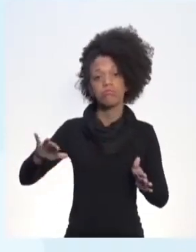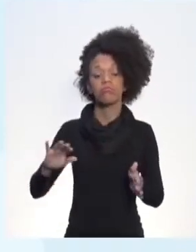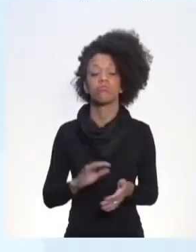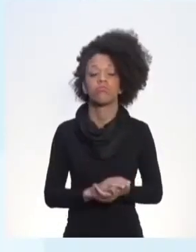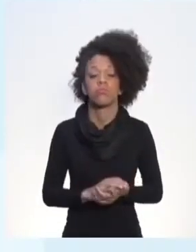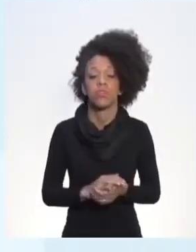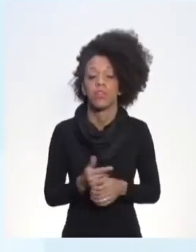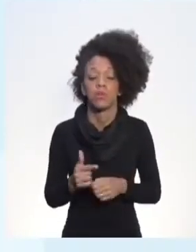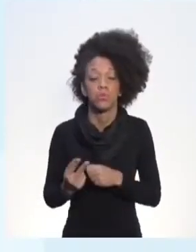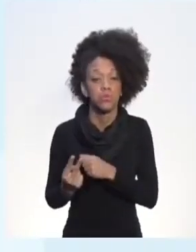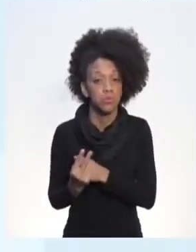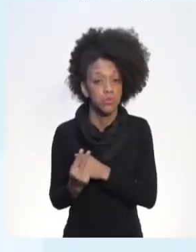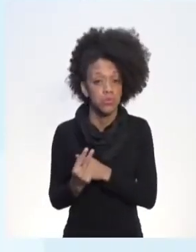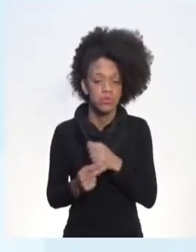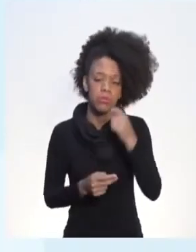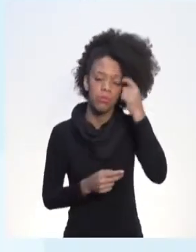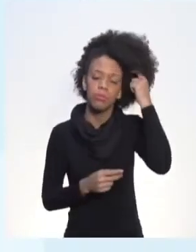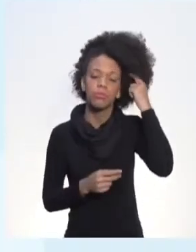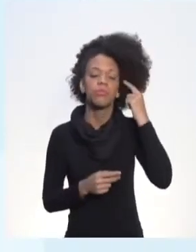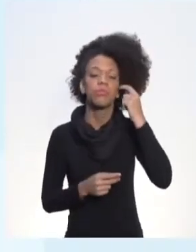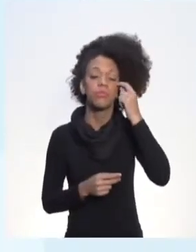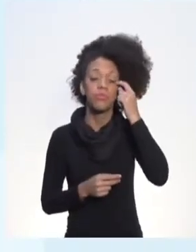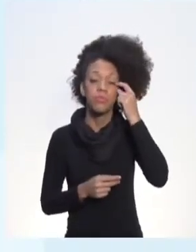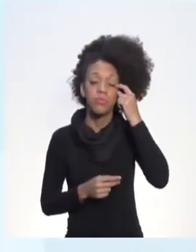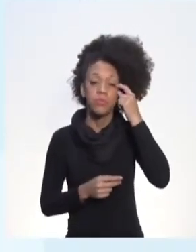sem proteção.